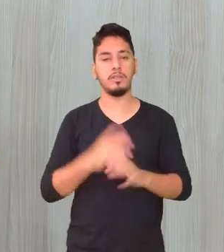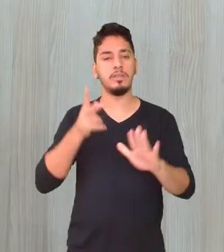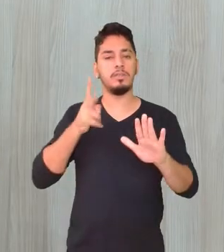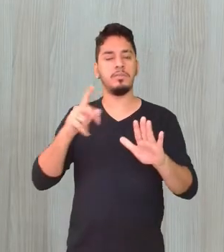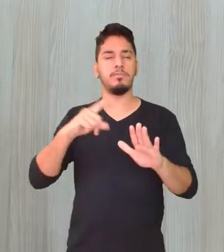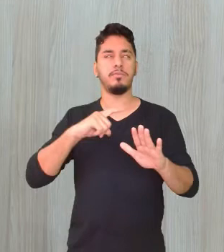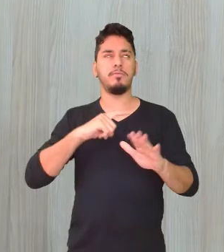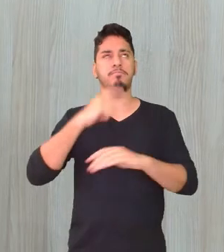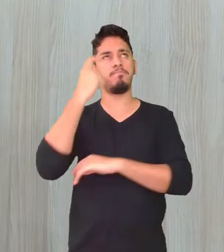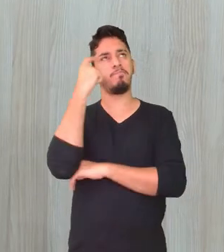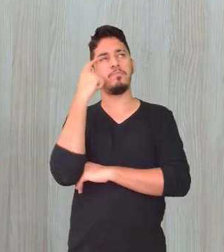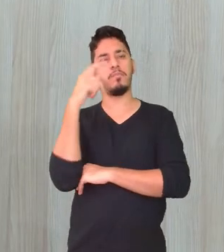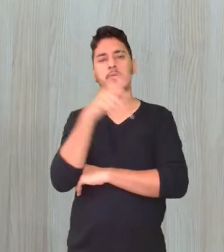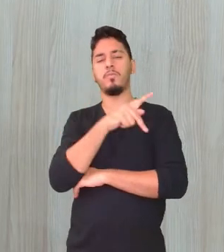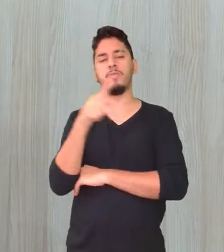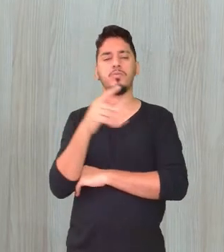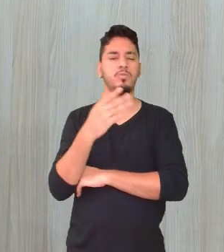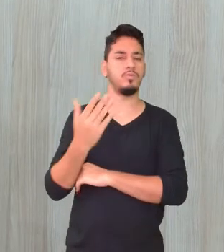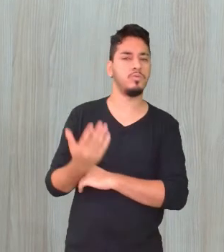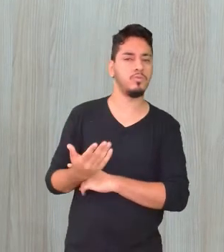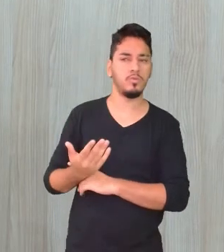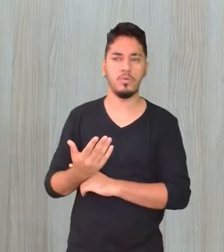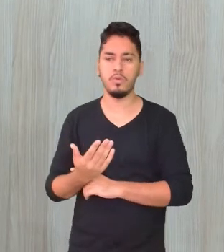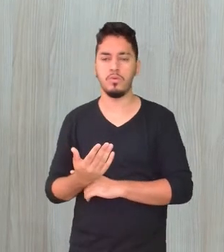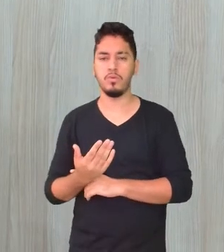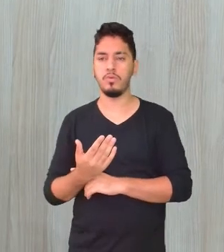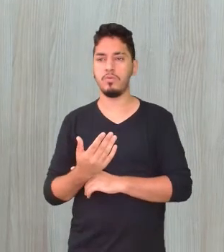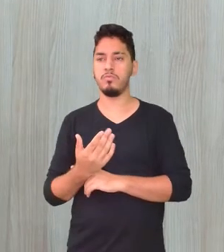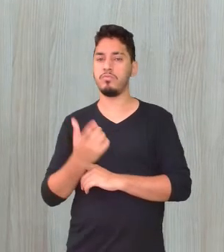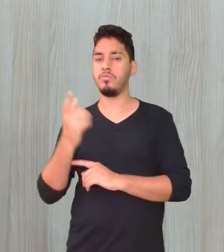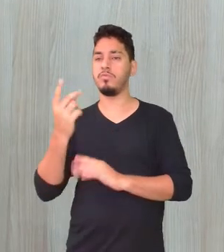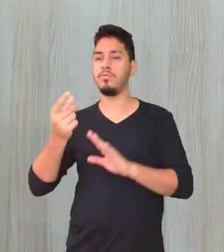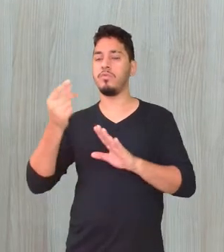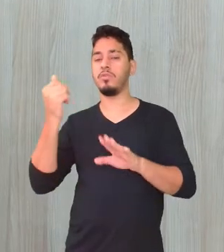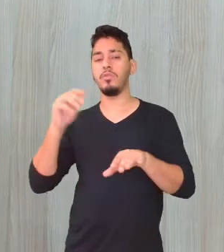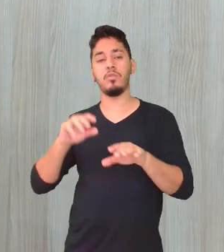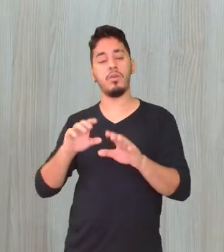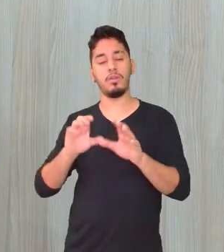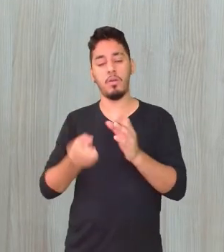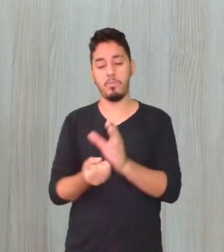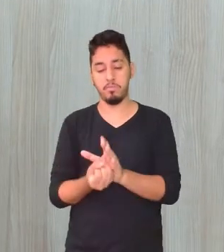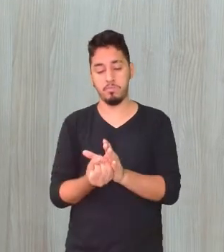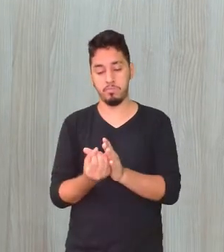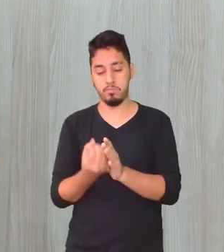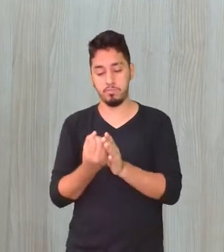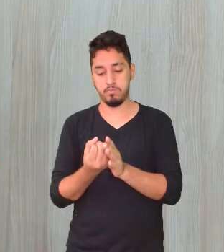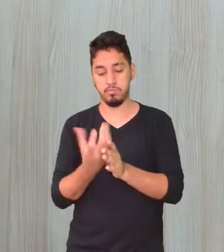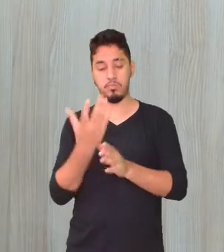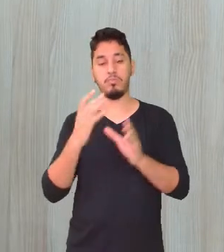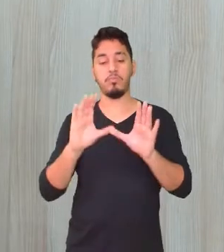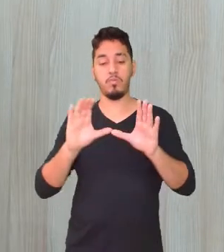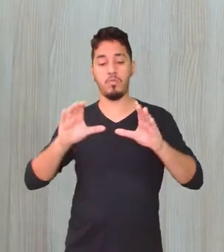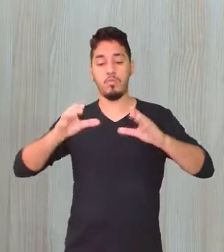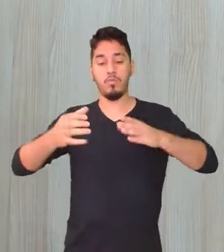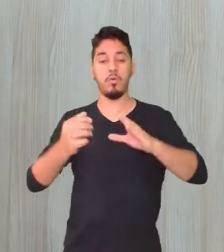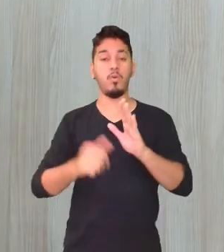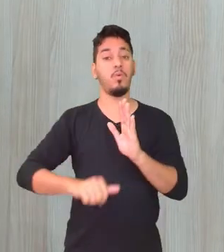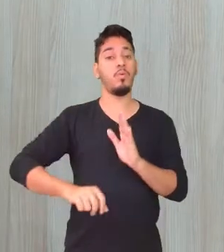aquela questão, né, professor, quando o globo, na formação, né, do globo terrestre, a gente tinha um